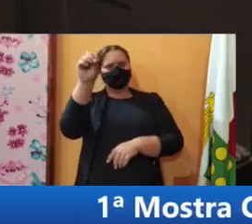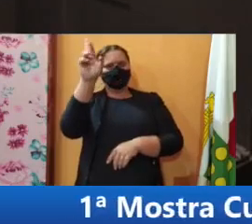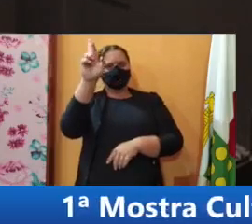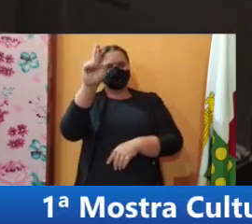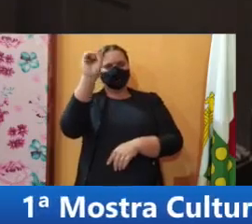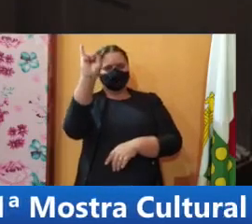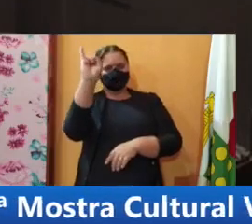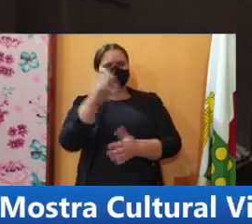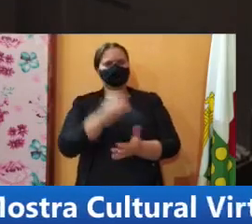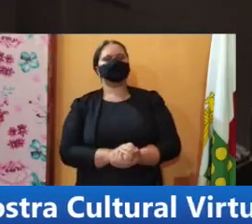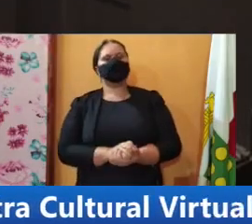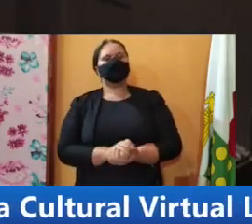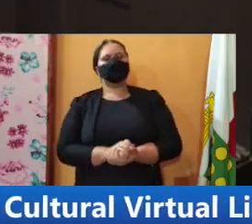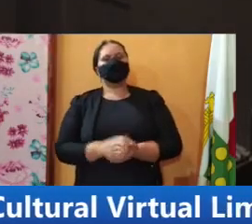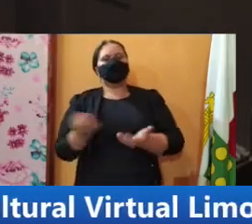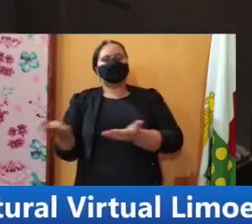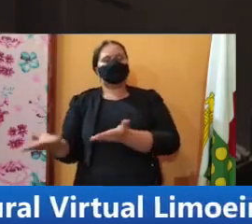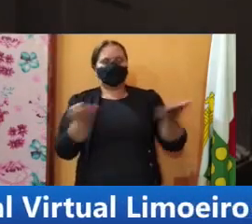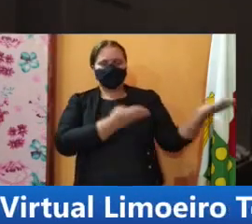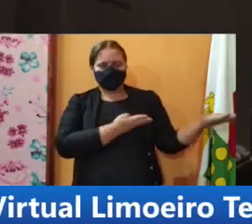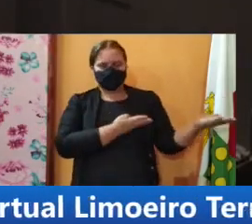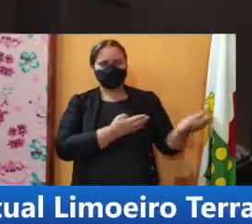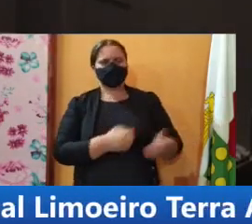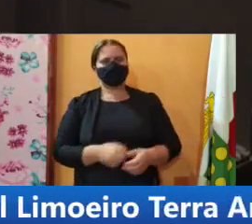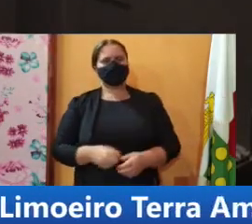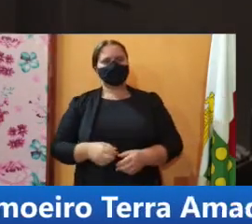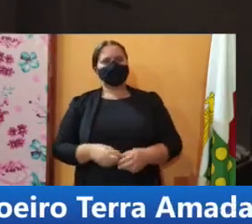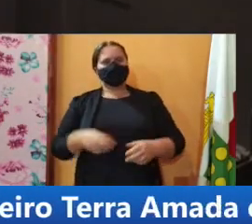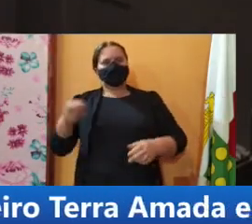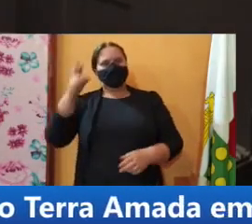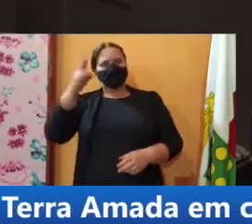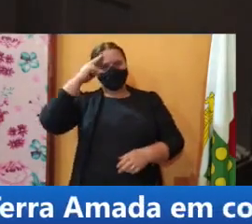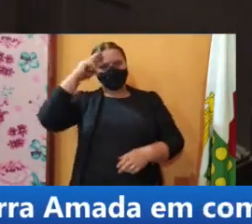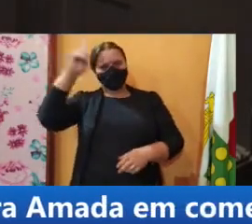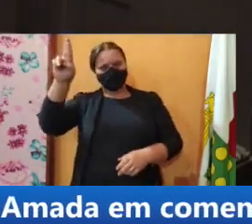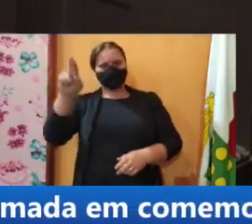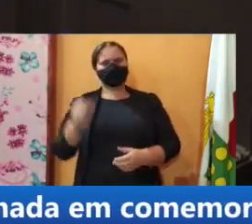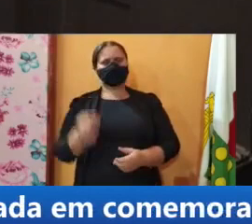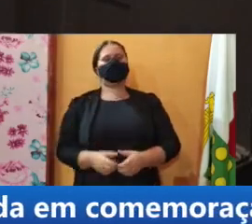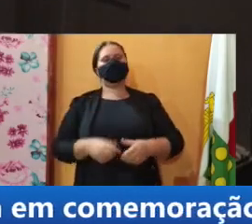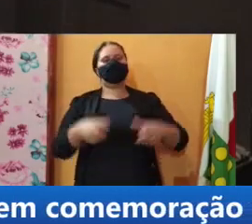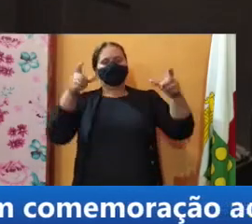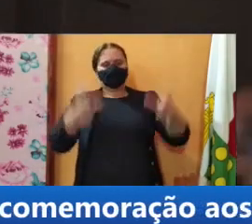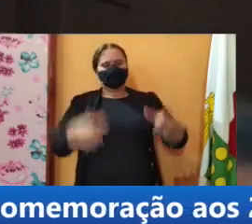E convidamos o presidente do Galpão das Artes, Fábio André.